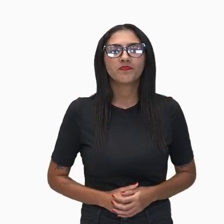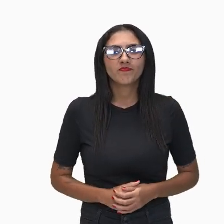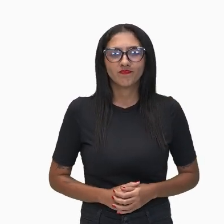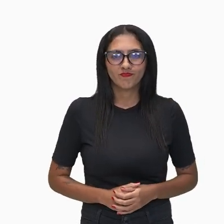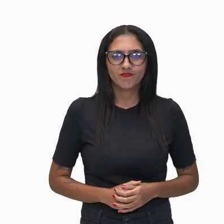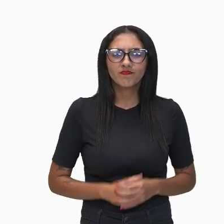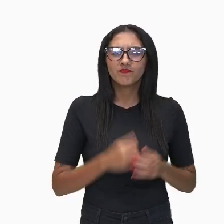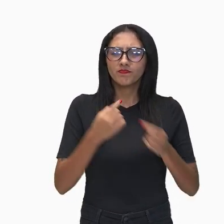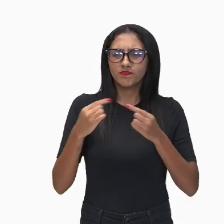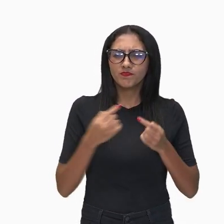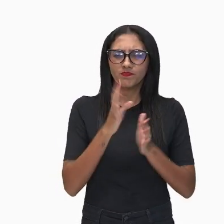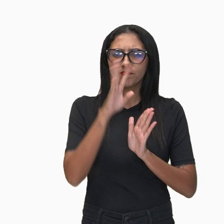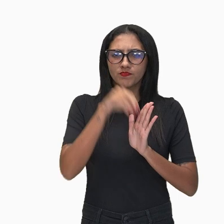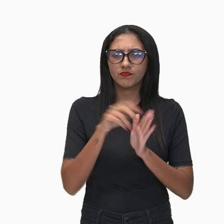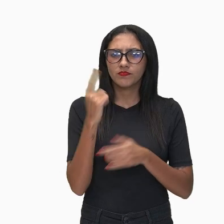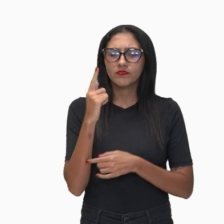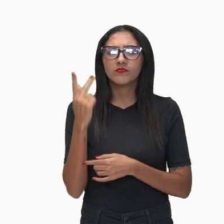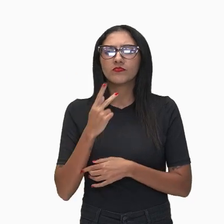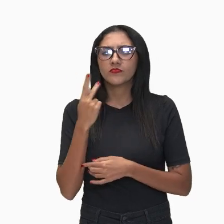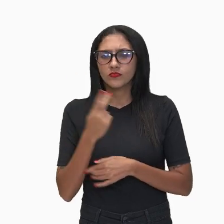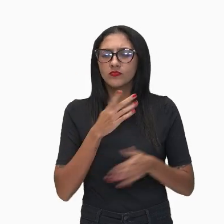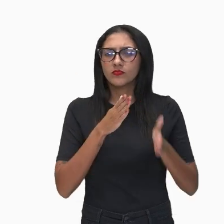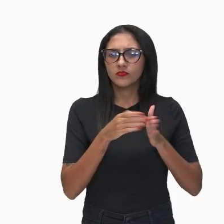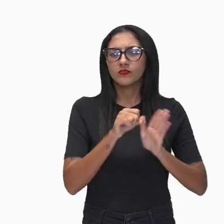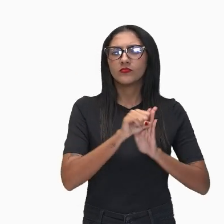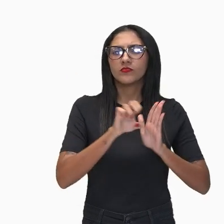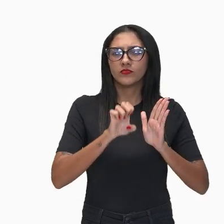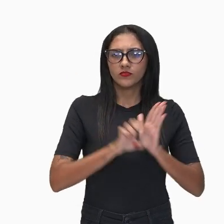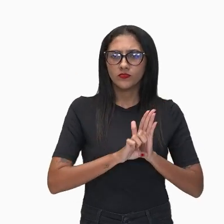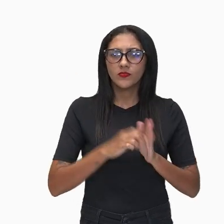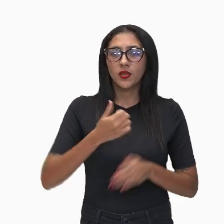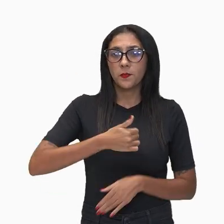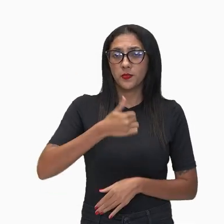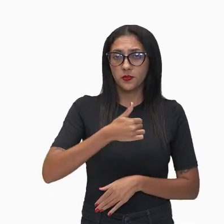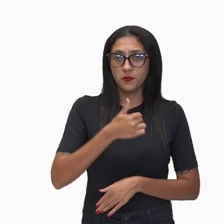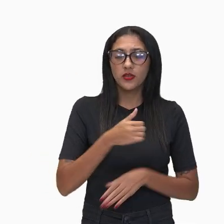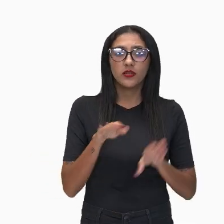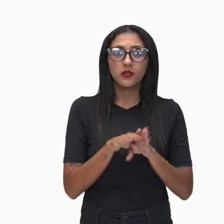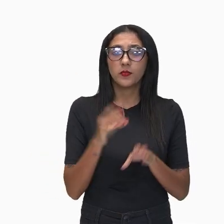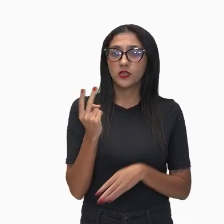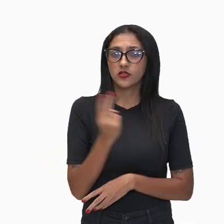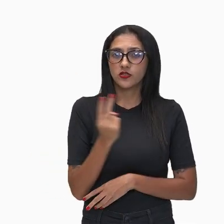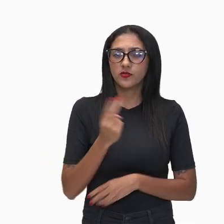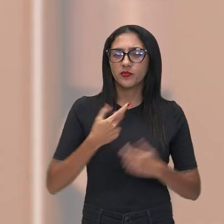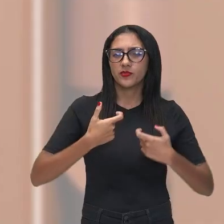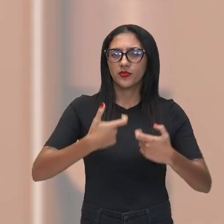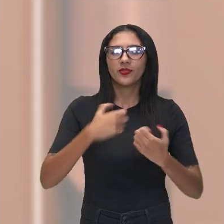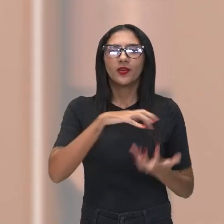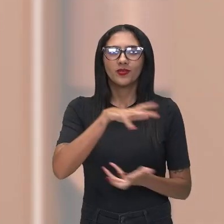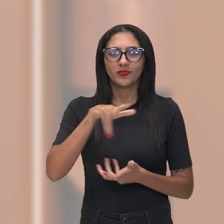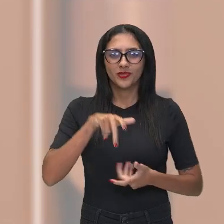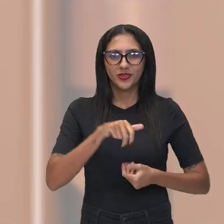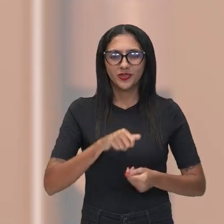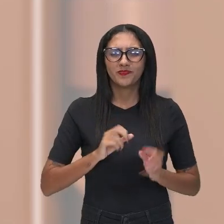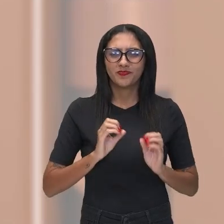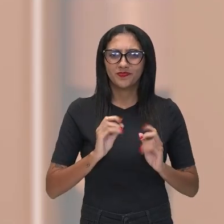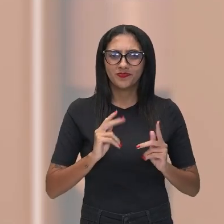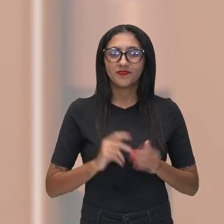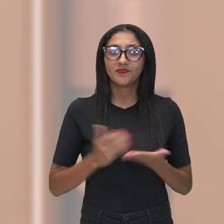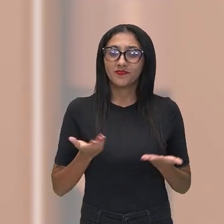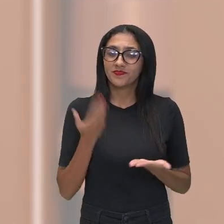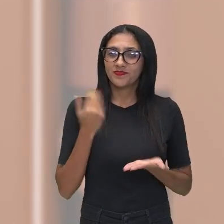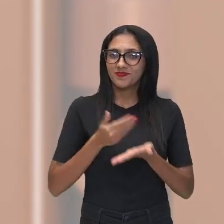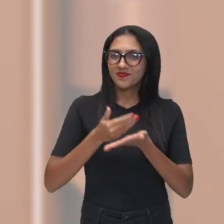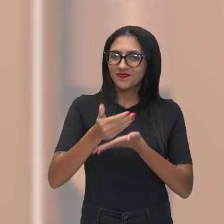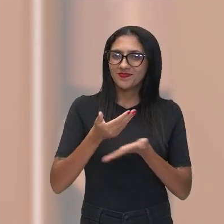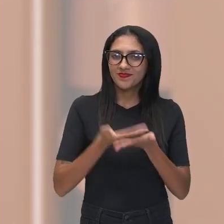conflitos geopolíticos entre os séculos 19 e 20, a Primeira e a Segunda Guerras Mundiais. Tudo bem? Vamos